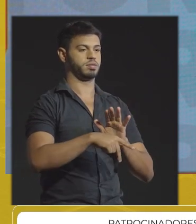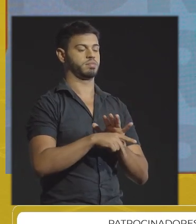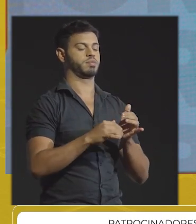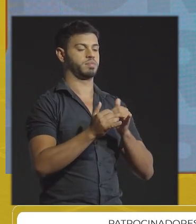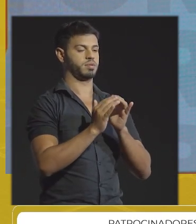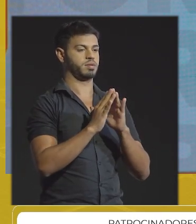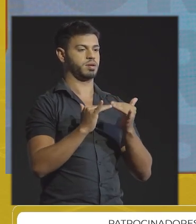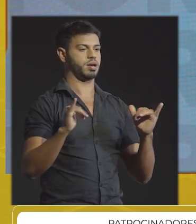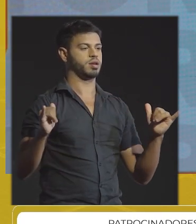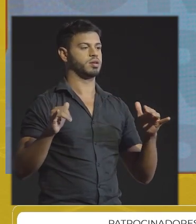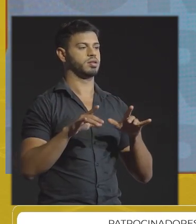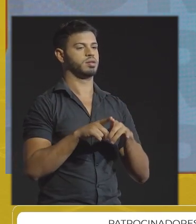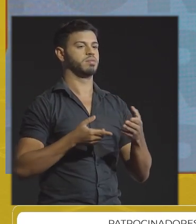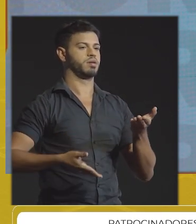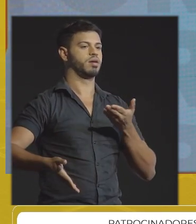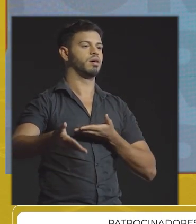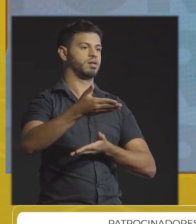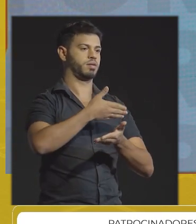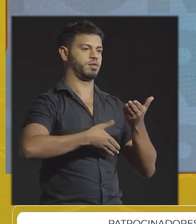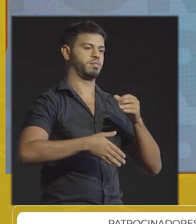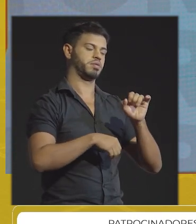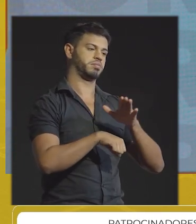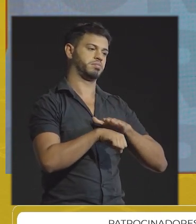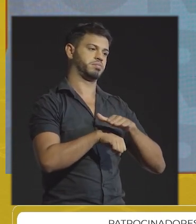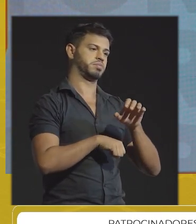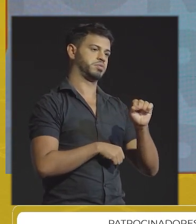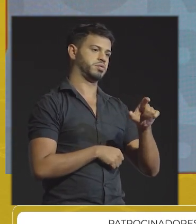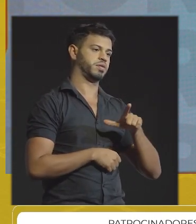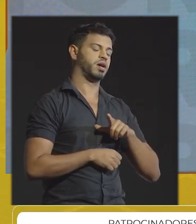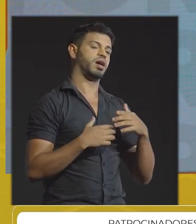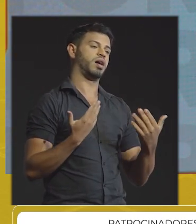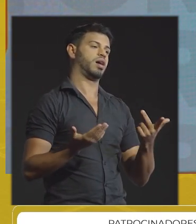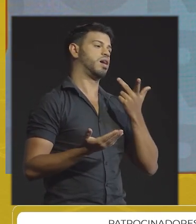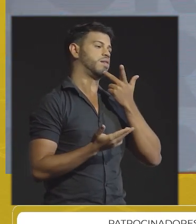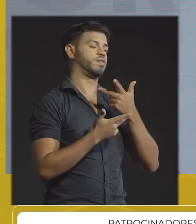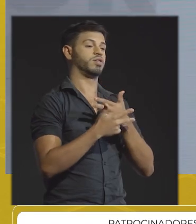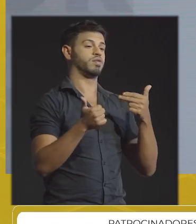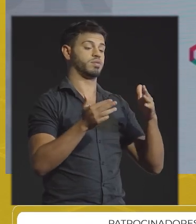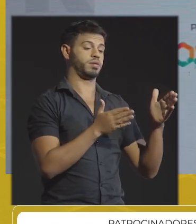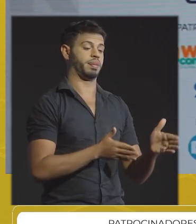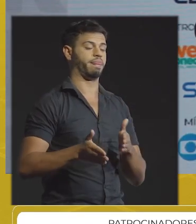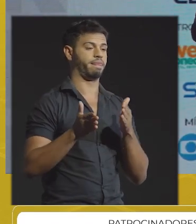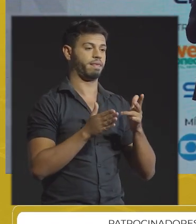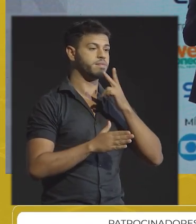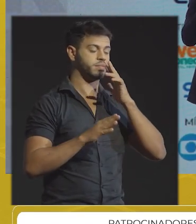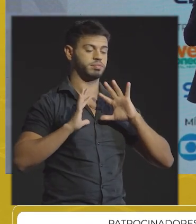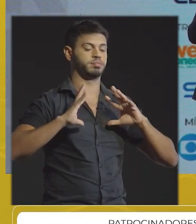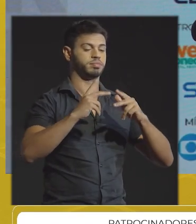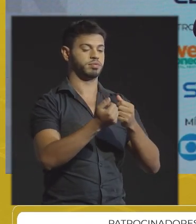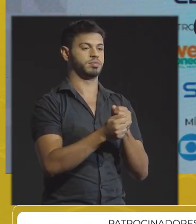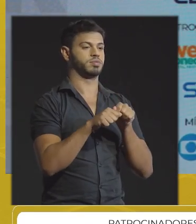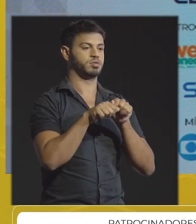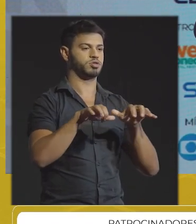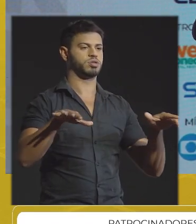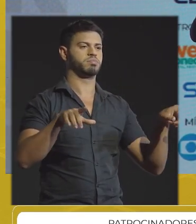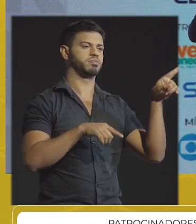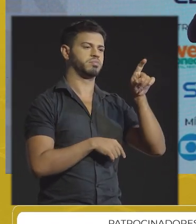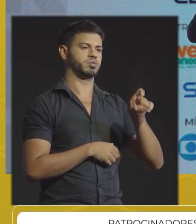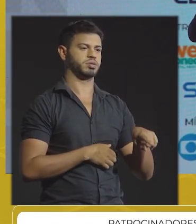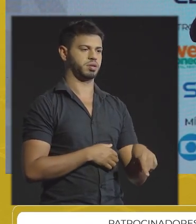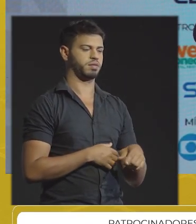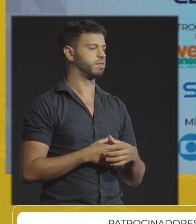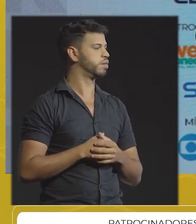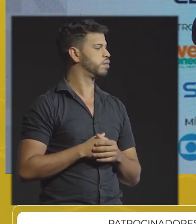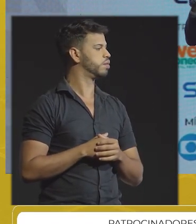energia e comercializar o excedente se tiver mas Felipe você tá falando de autoprodução num Fórum de geração distribuída que que isso tem a